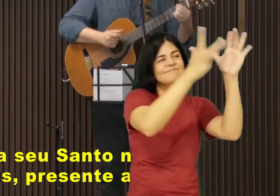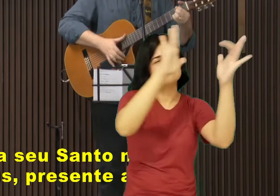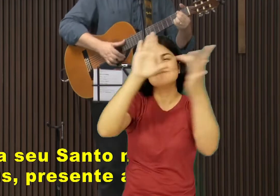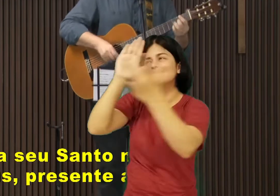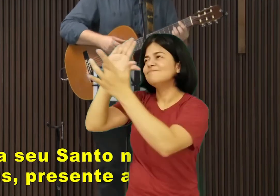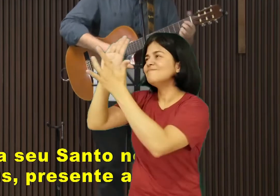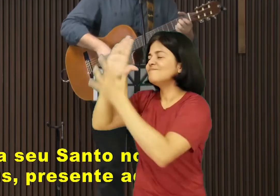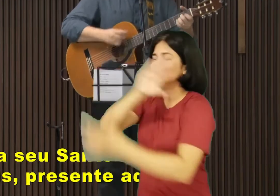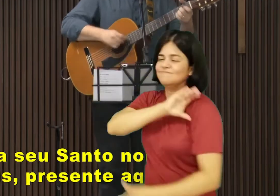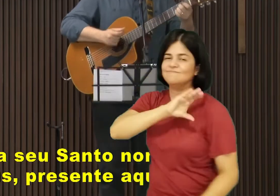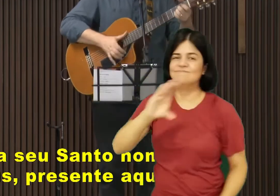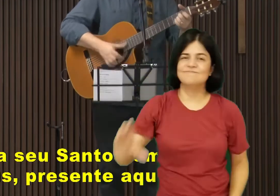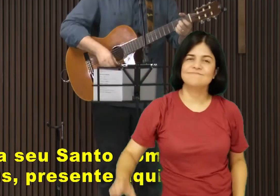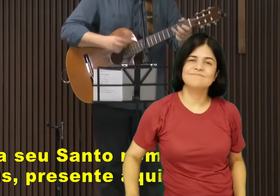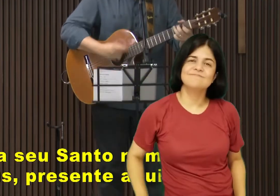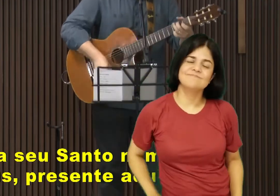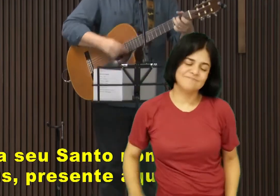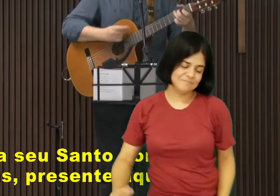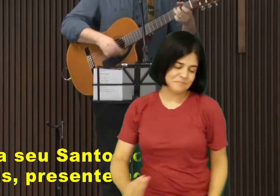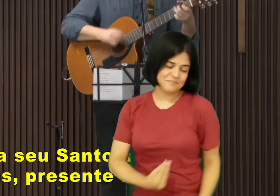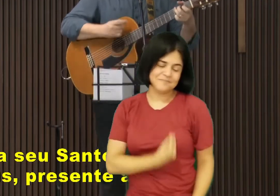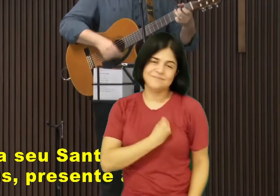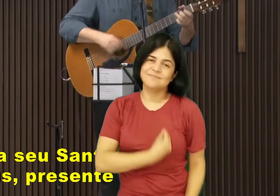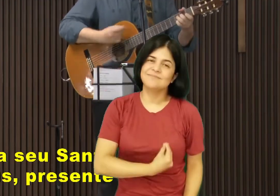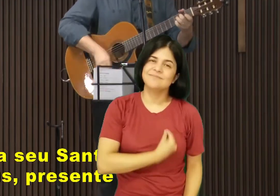Cristo Jesus,